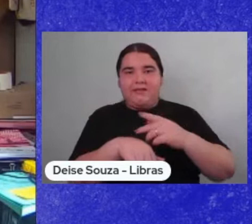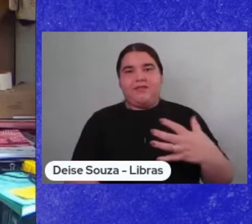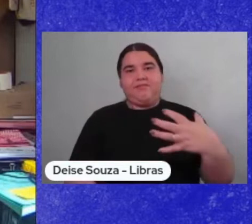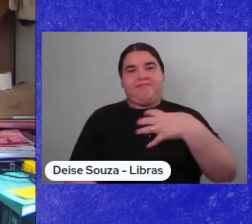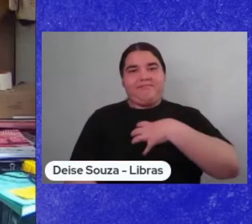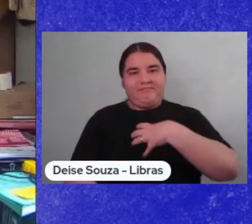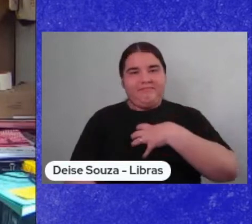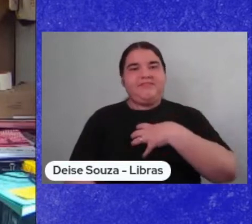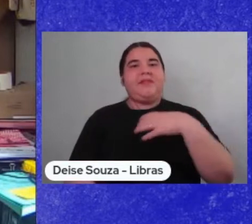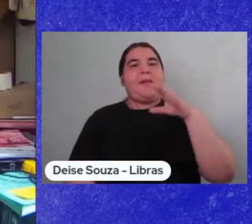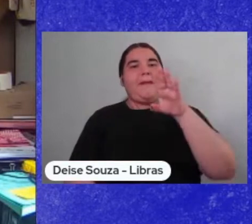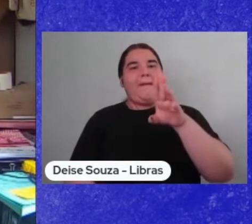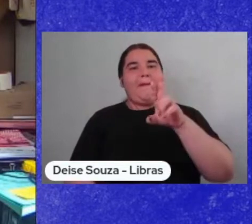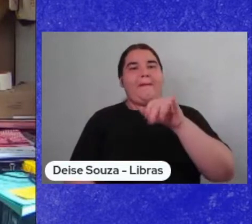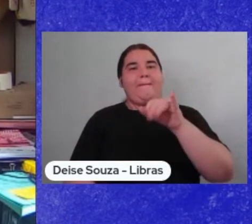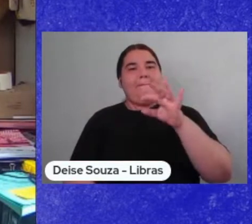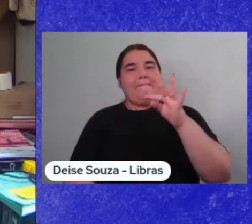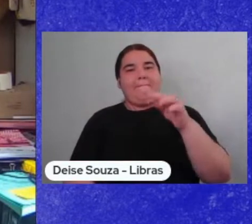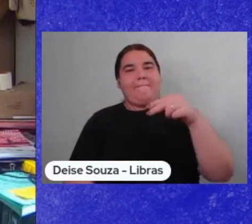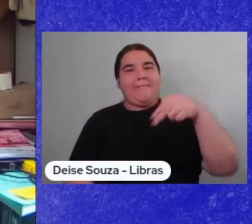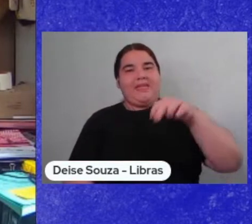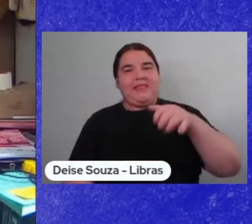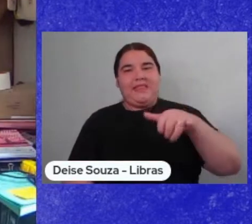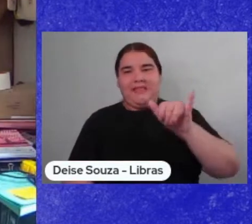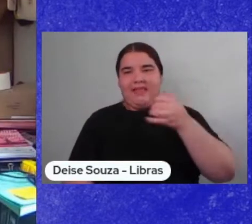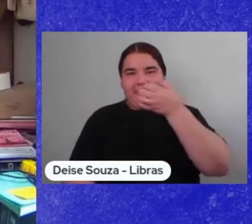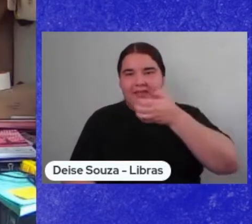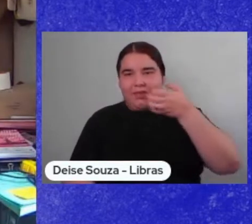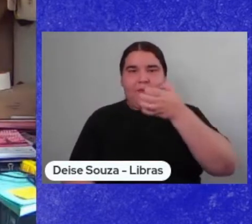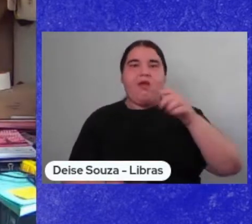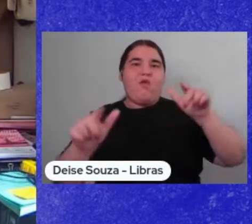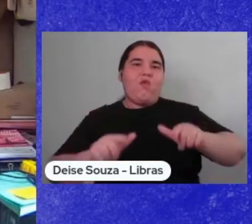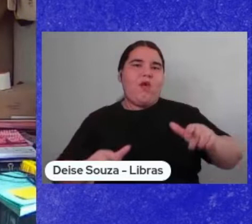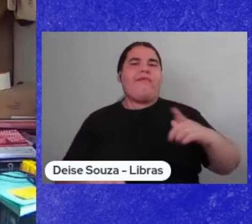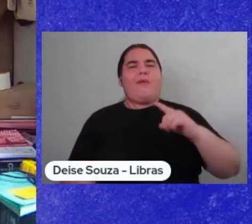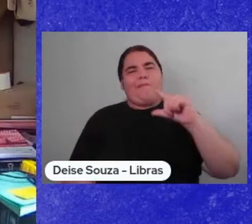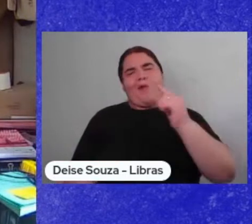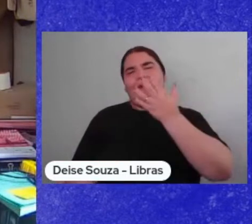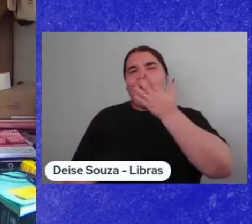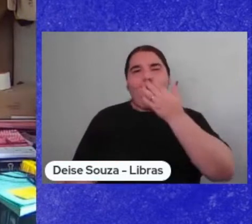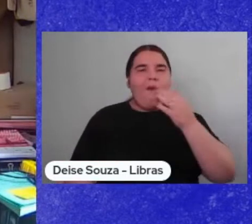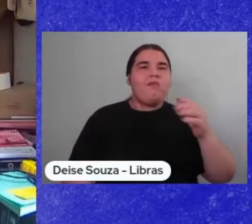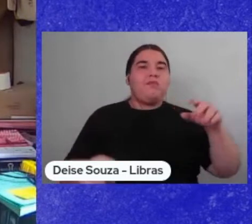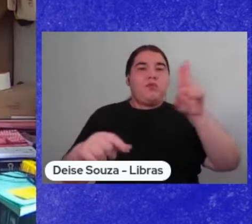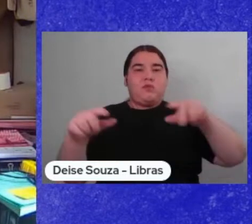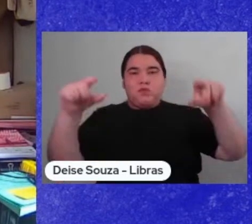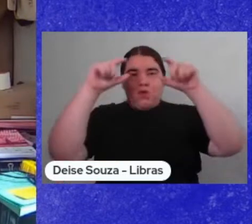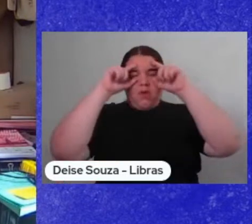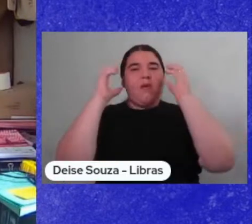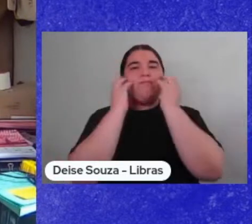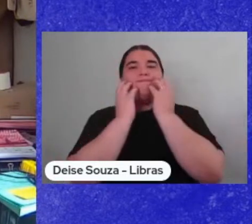da Britney. Estou num lugar um pouco colorido, uso óculos, tenho barba.